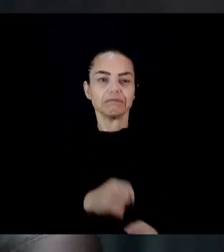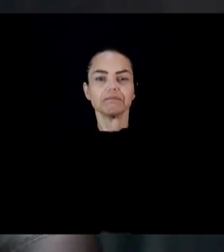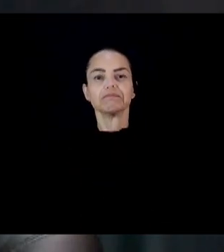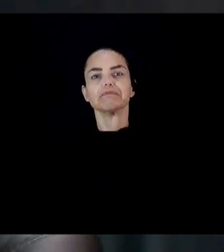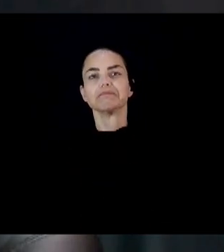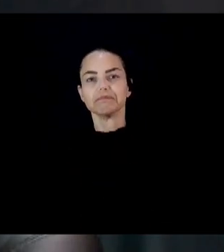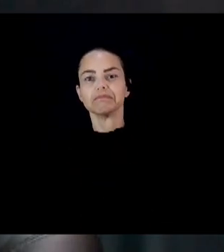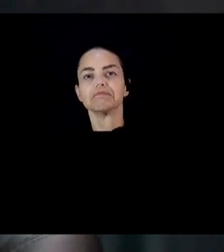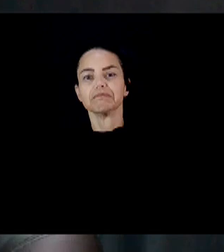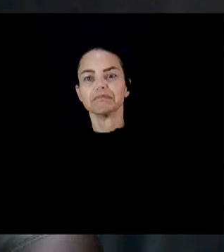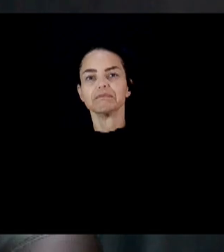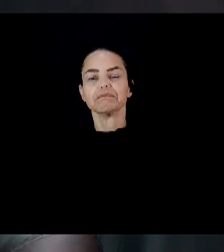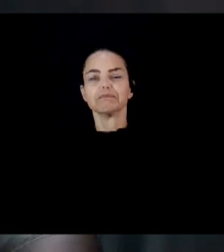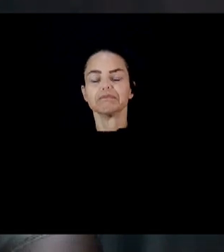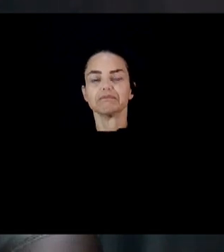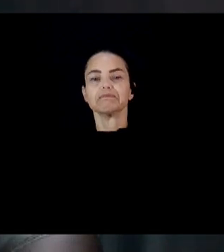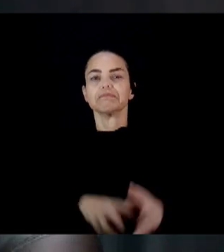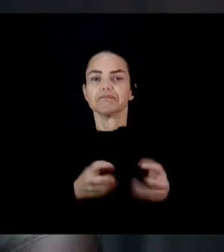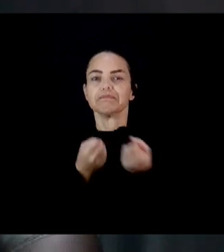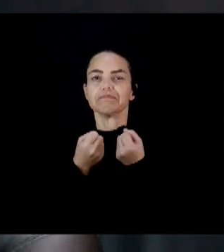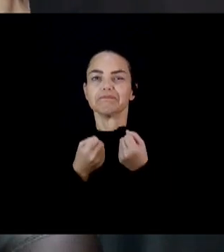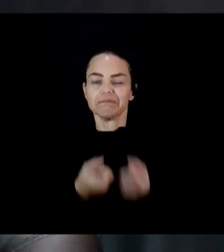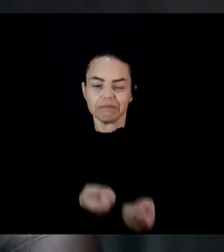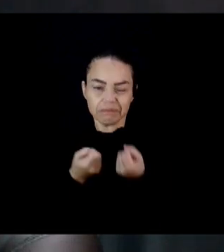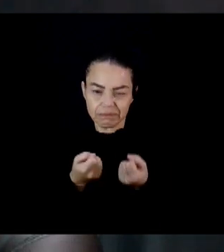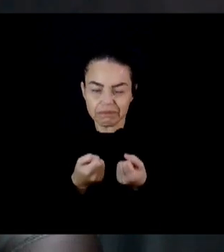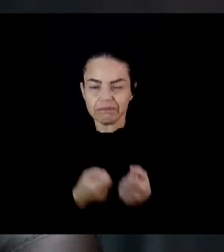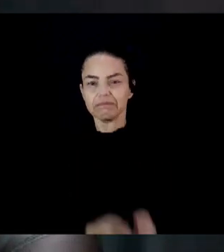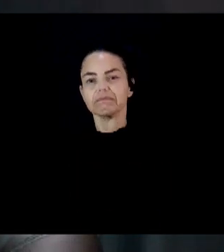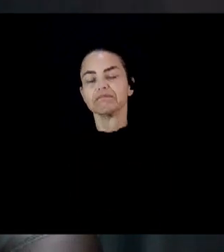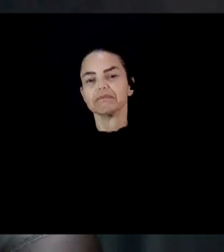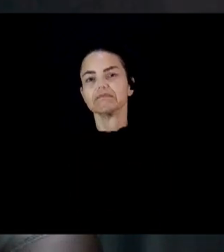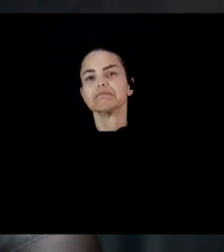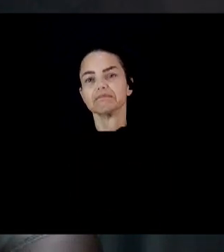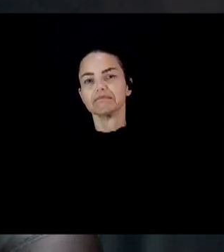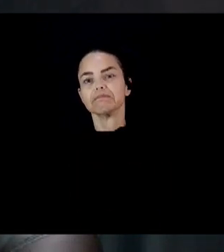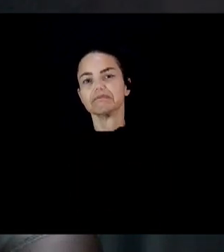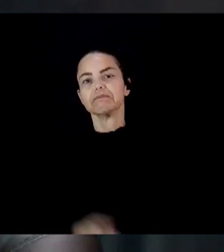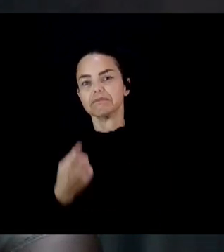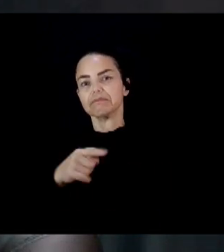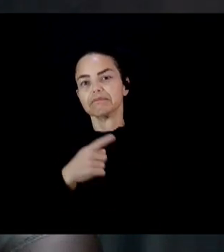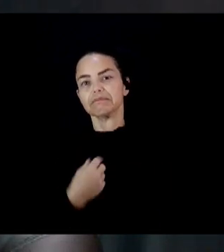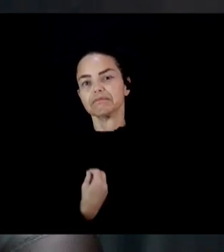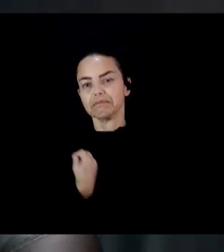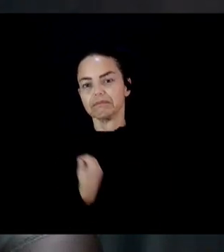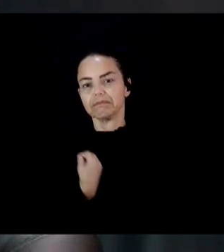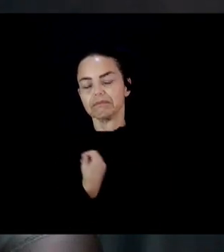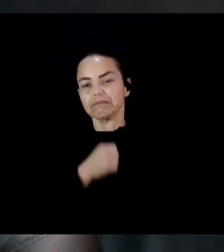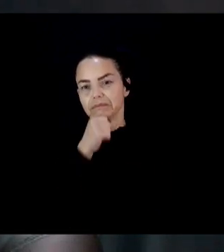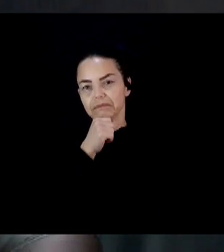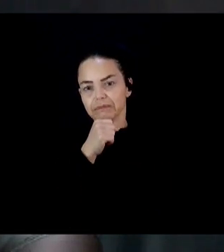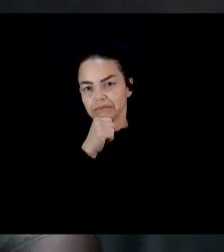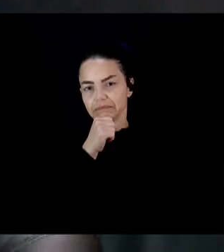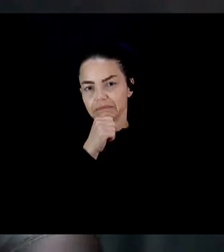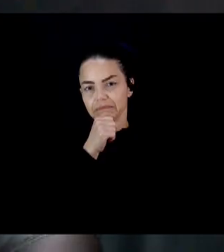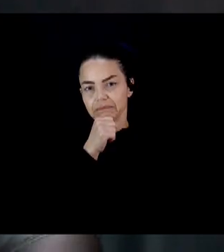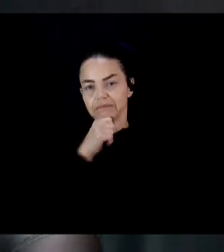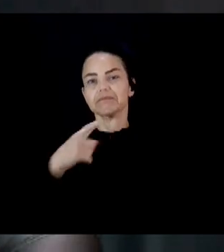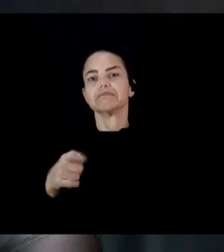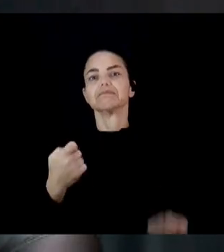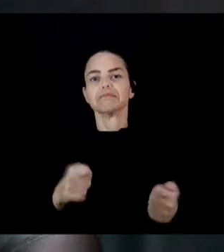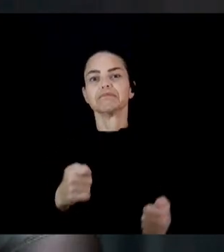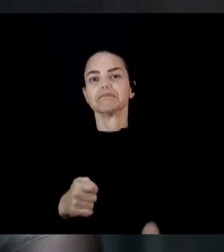acaba reprimindo um pouco essa expansividade que nós temos da vida do idoso. E aí, o que precisa acontecer,